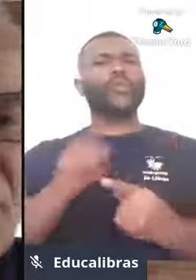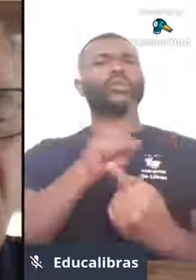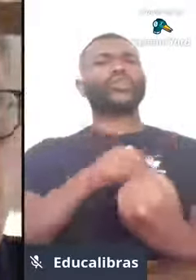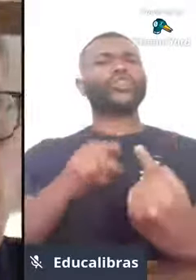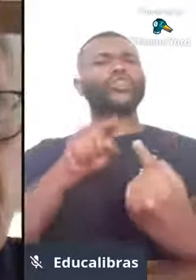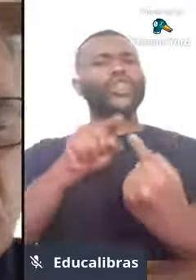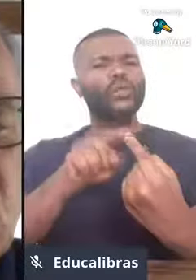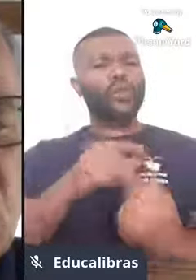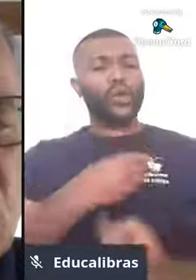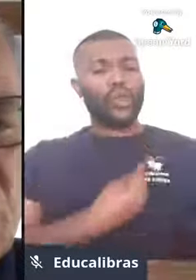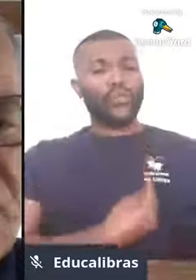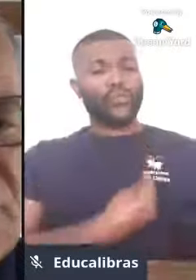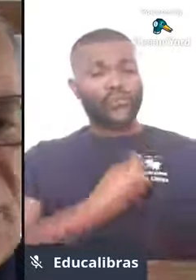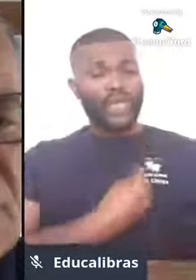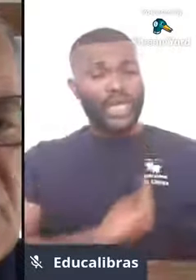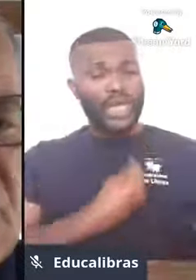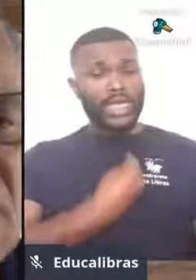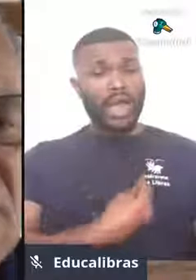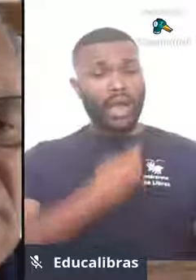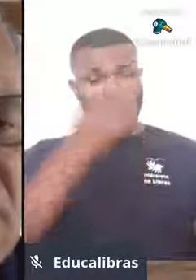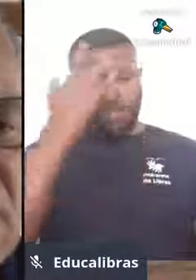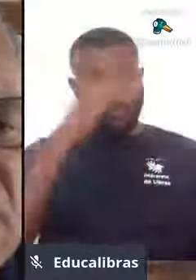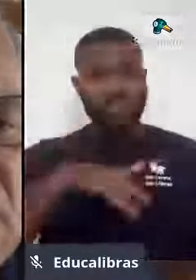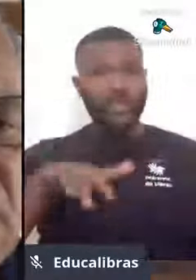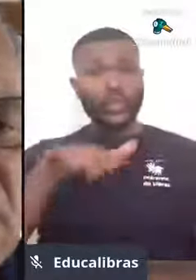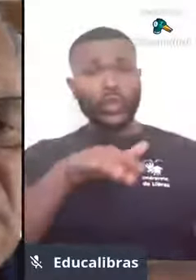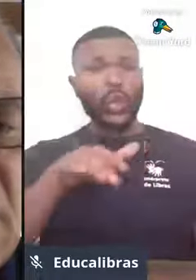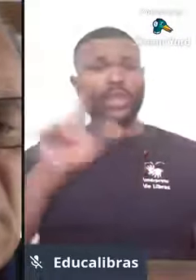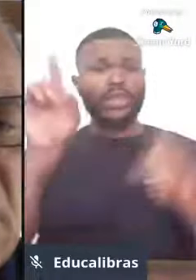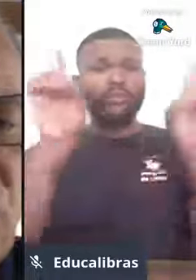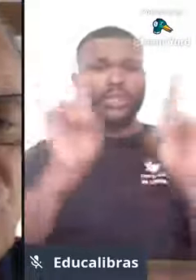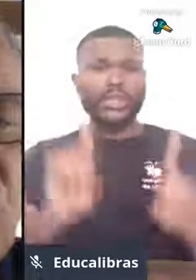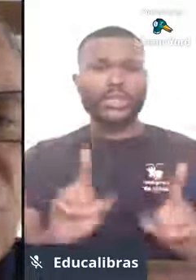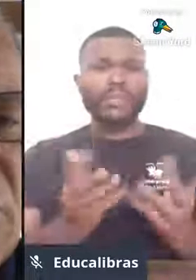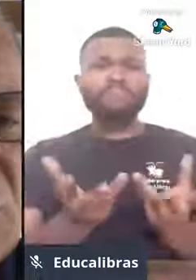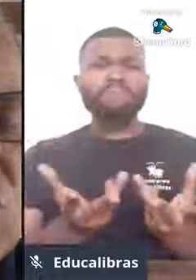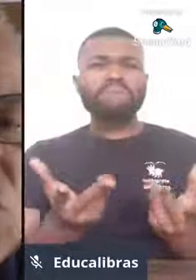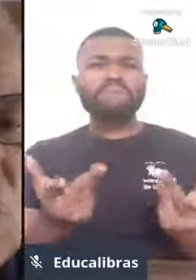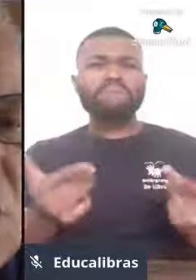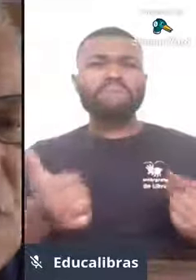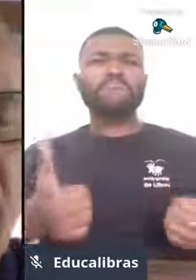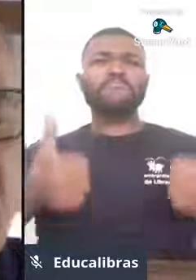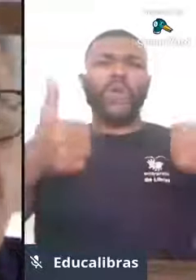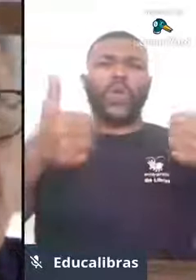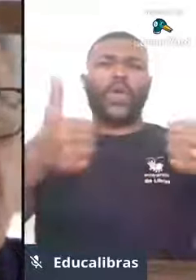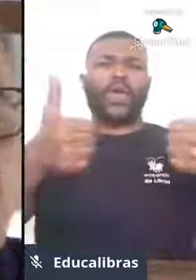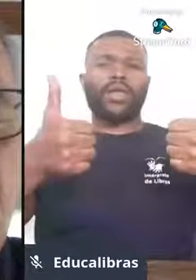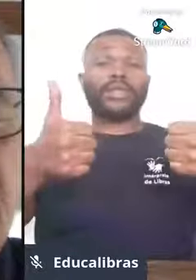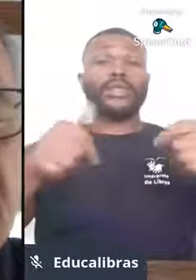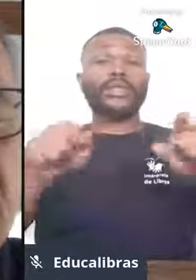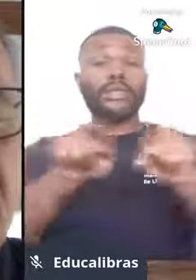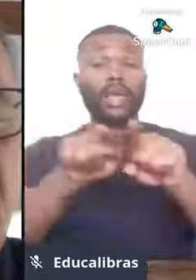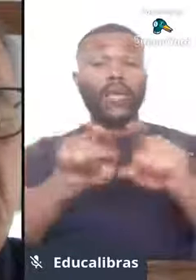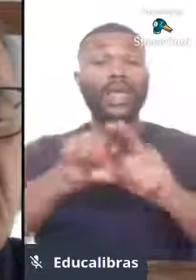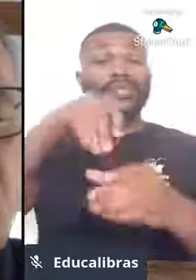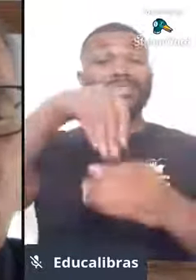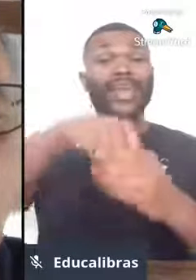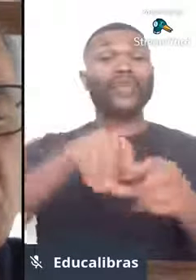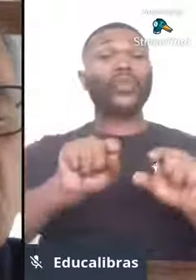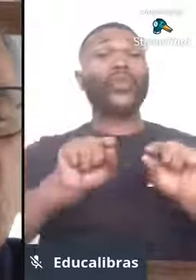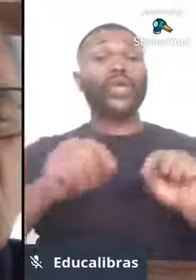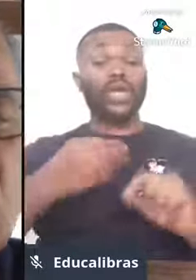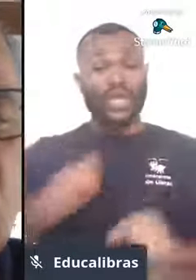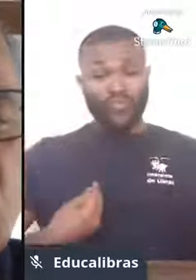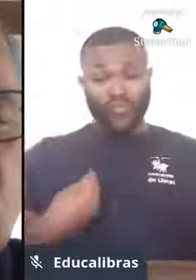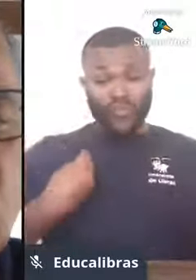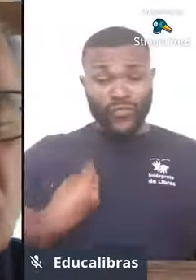qualidade de vida das pessoas com deficiência e, embutido nisso, a melhoria da qualidade de vida de todas